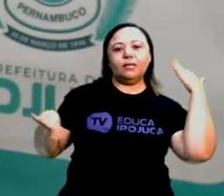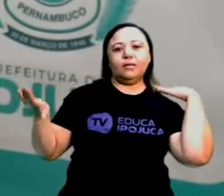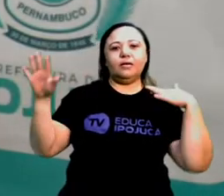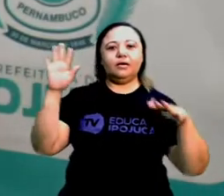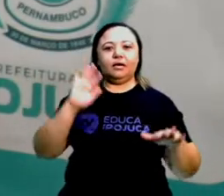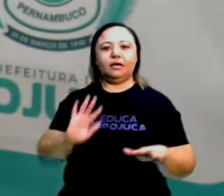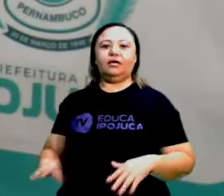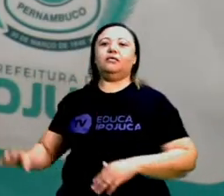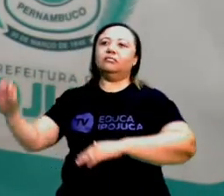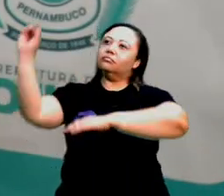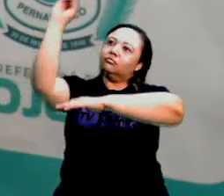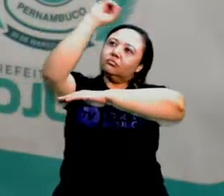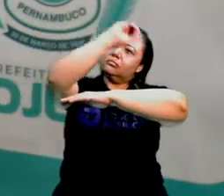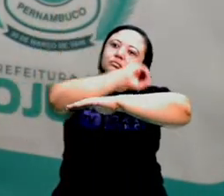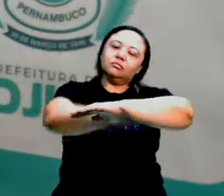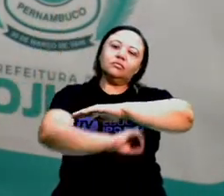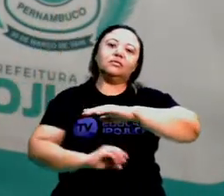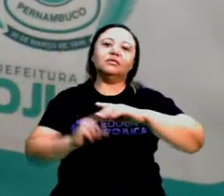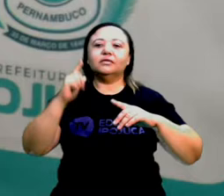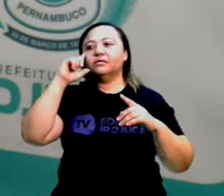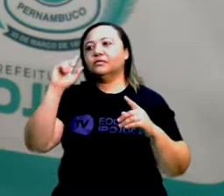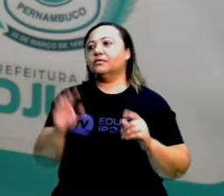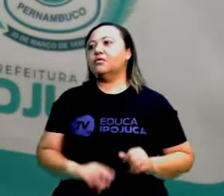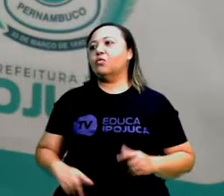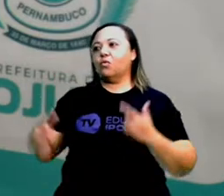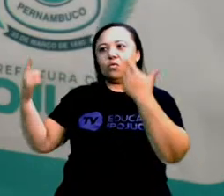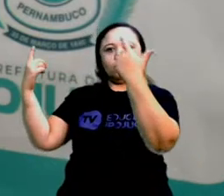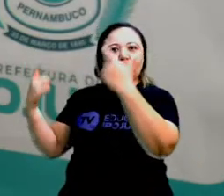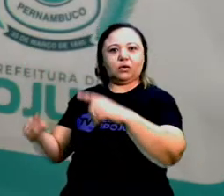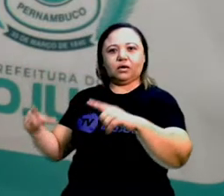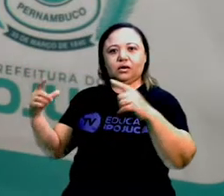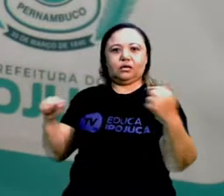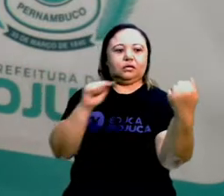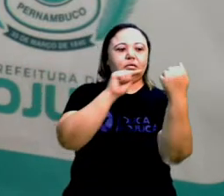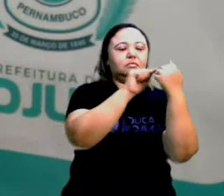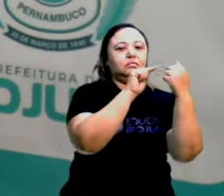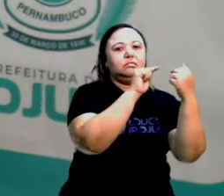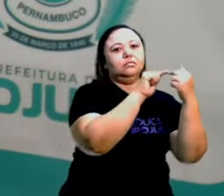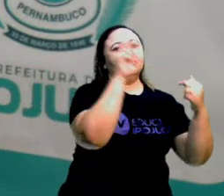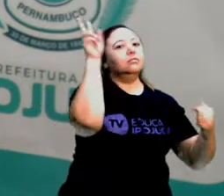o cenário tem muito a ver com a história, não é?